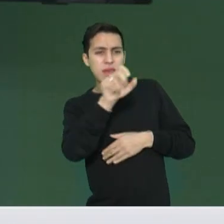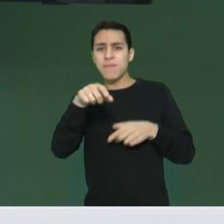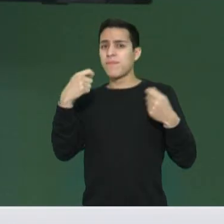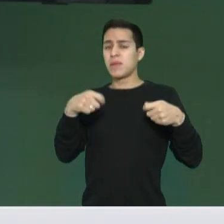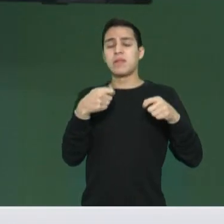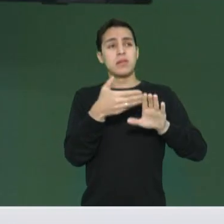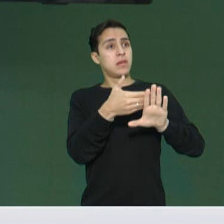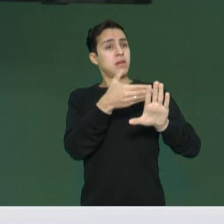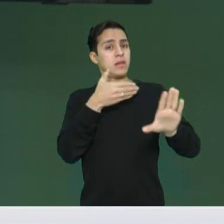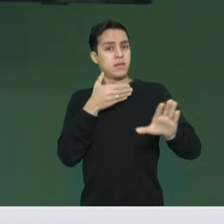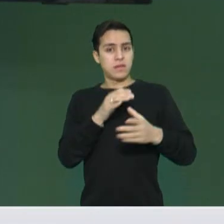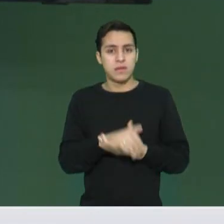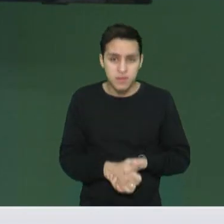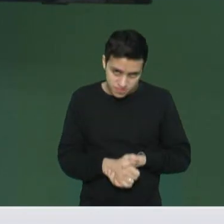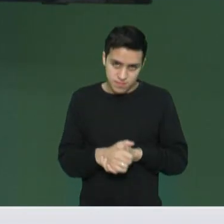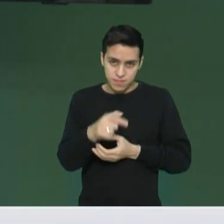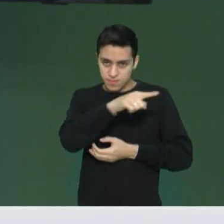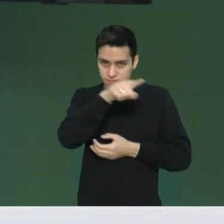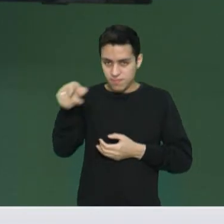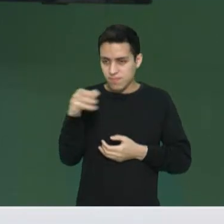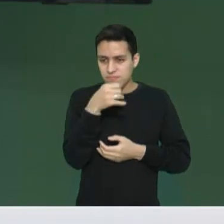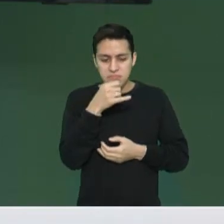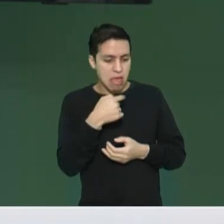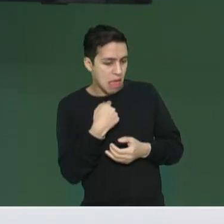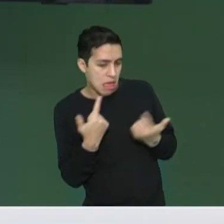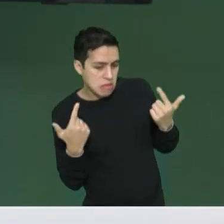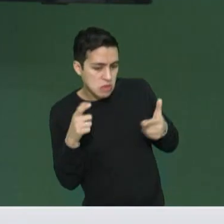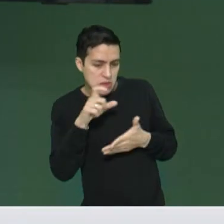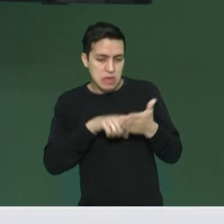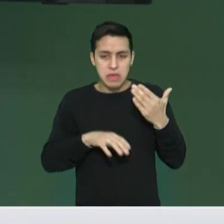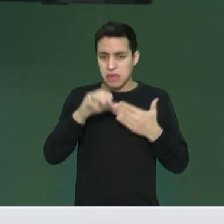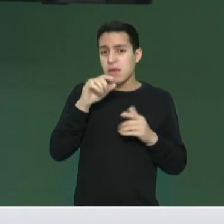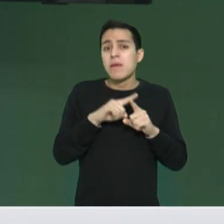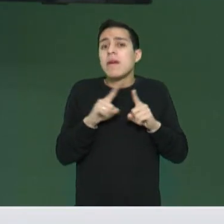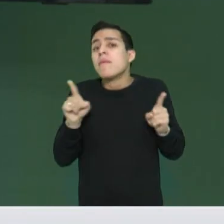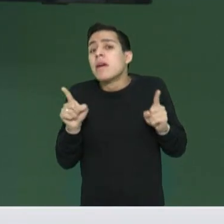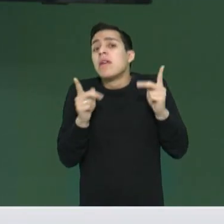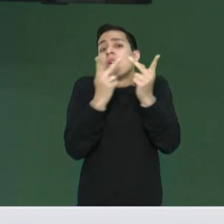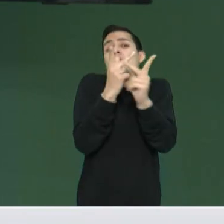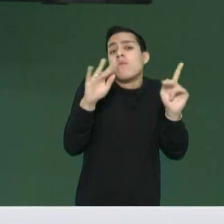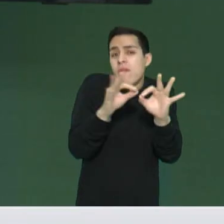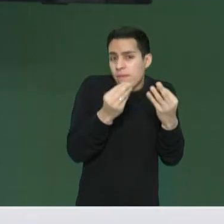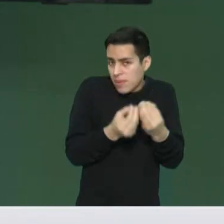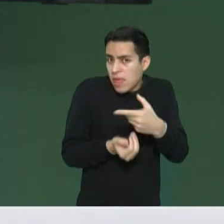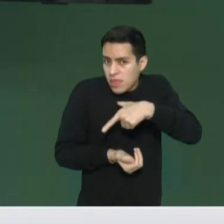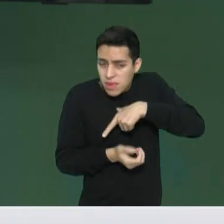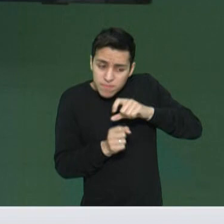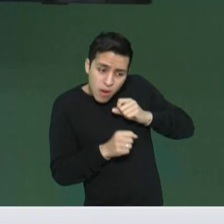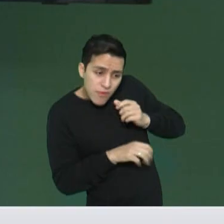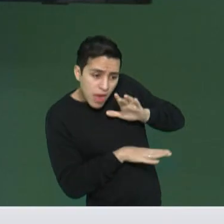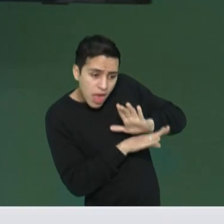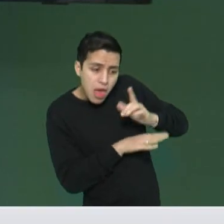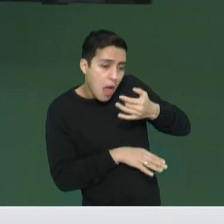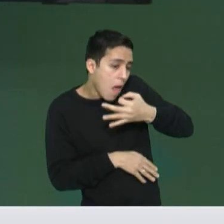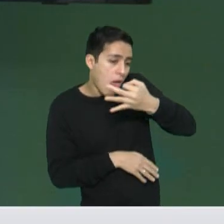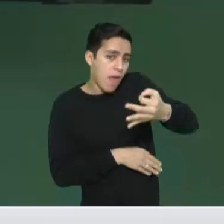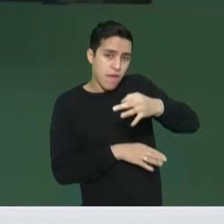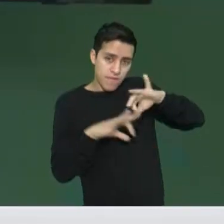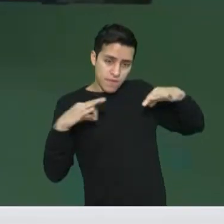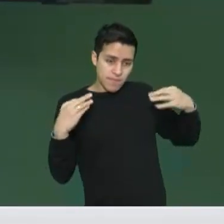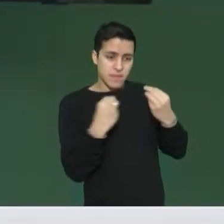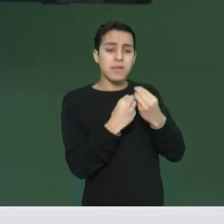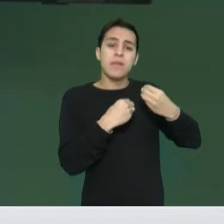correr disso. Então veja, você pode dizer assim, professora, eu não tenho cartão de crédito, mas a sua família tem e a gente pode ajudar a nossa família